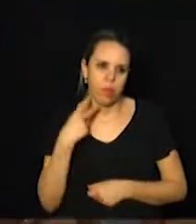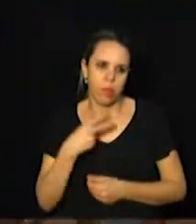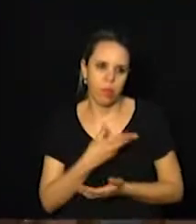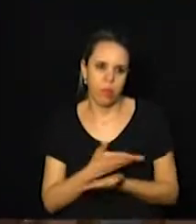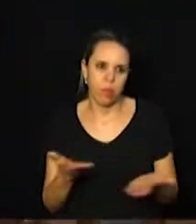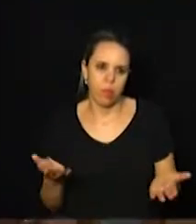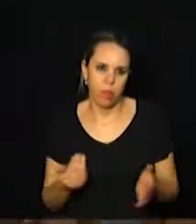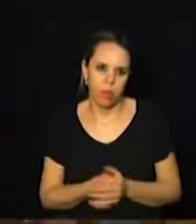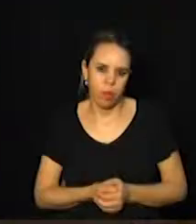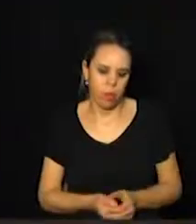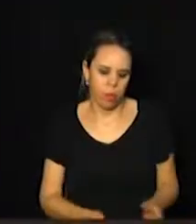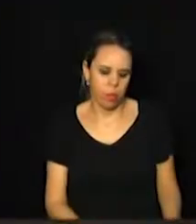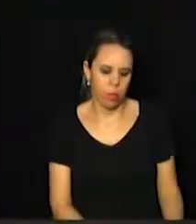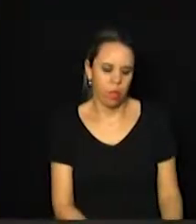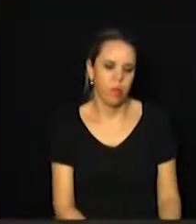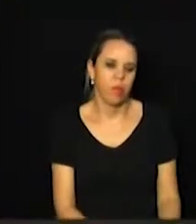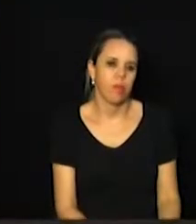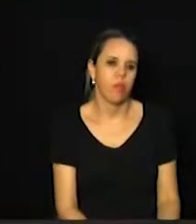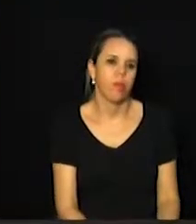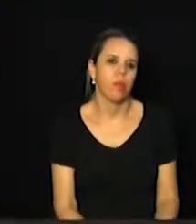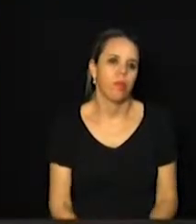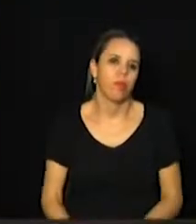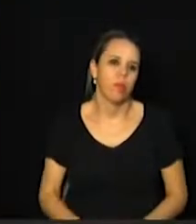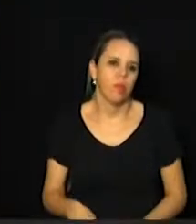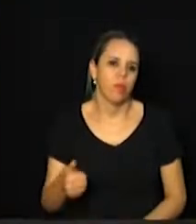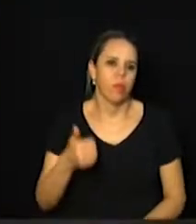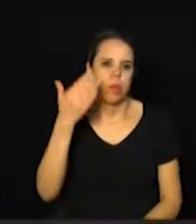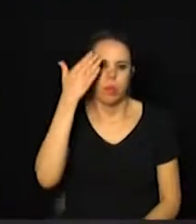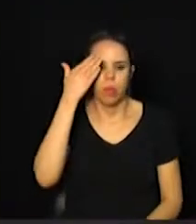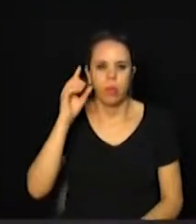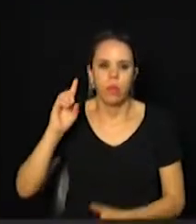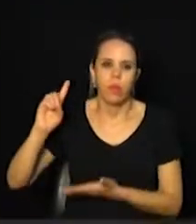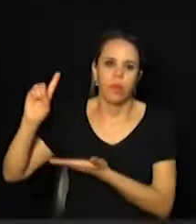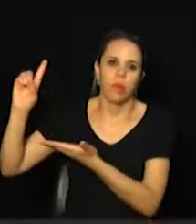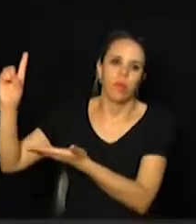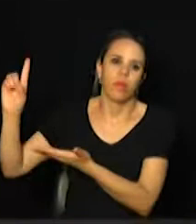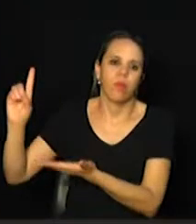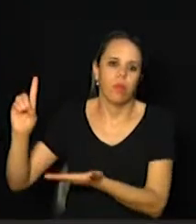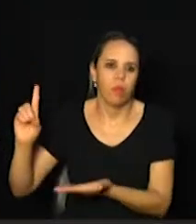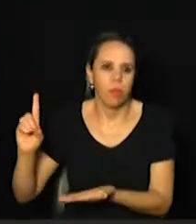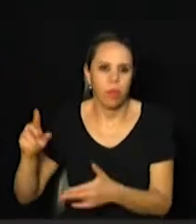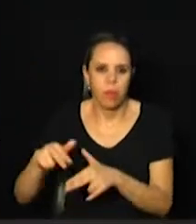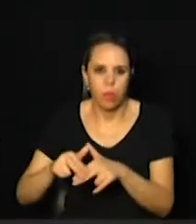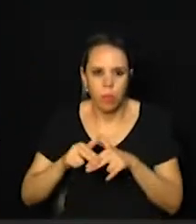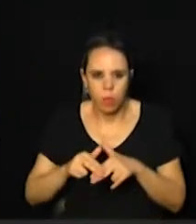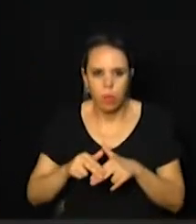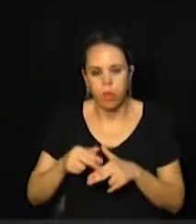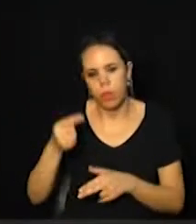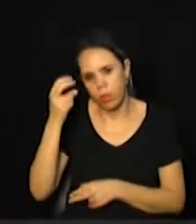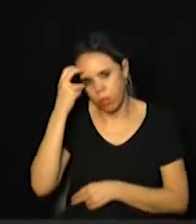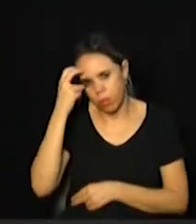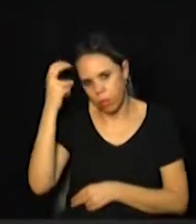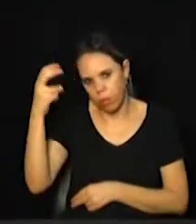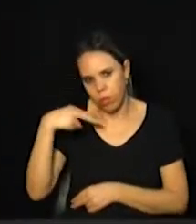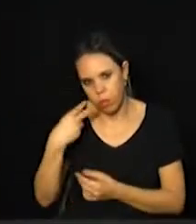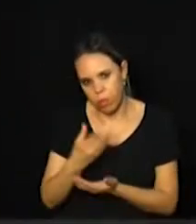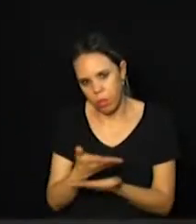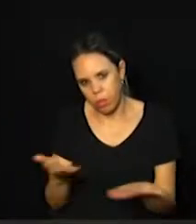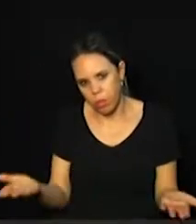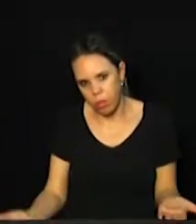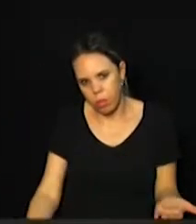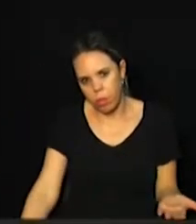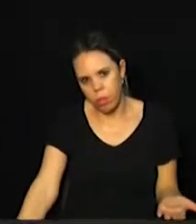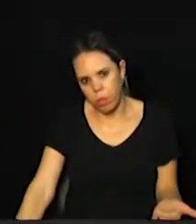vereadores primeiro eu quero agradecer bastante a Deus por esse discernimento desses vereadores